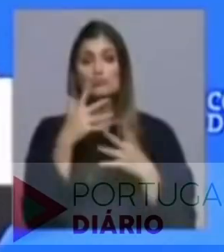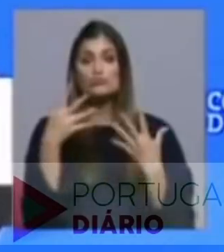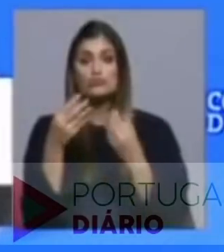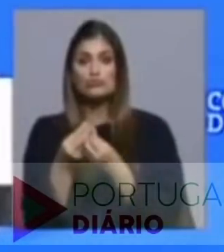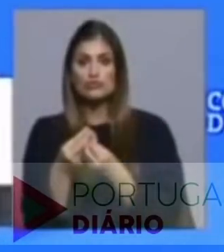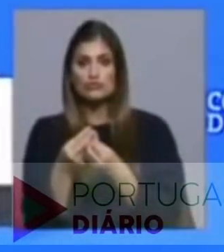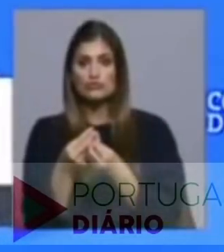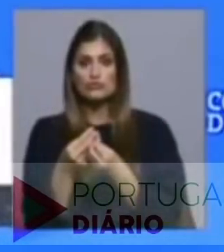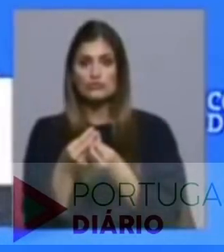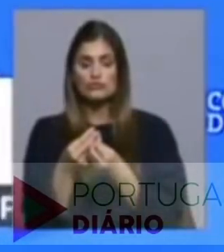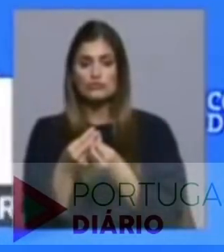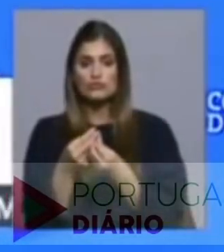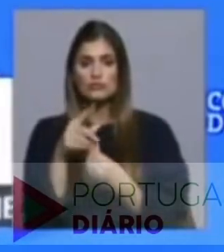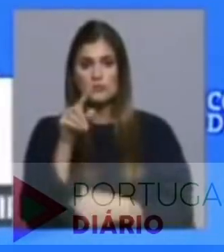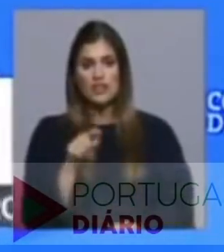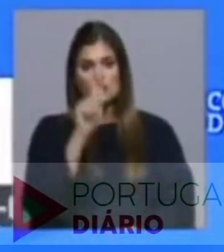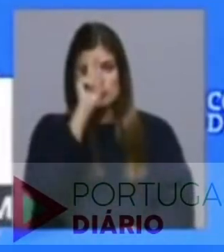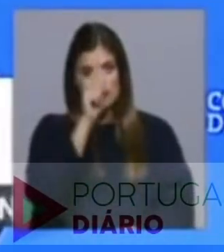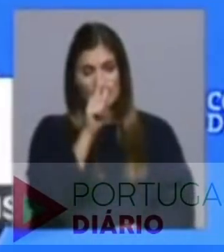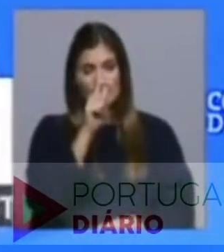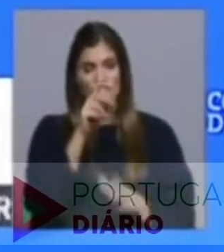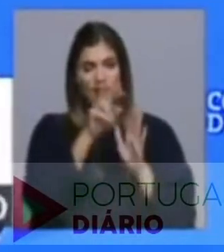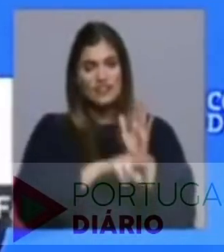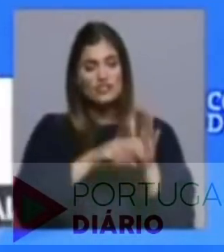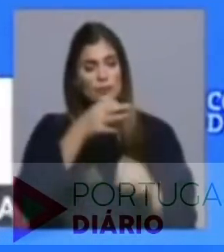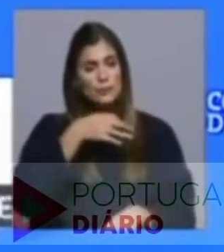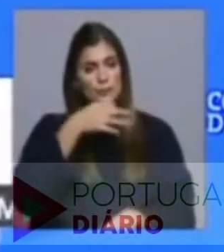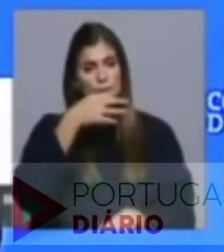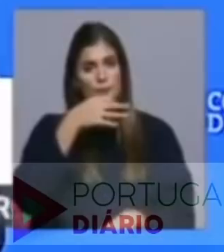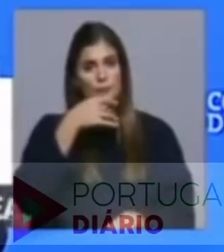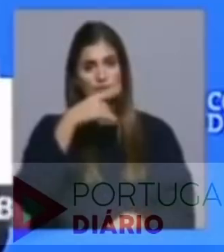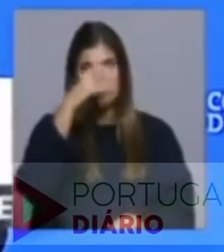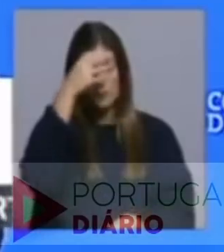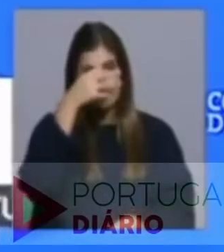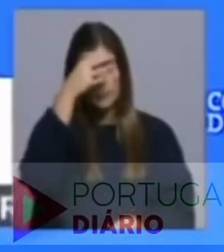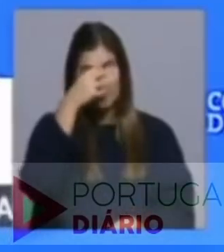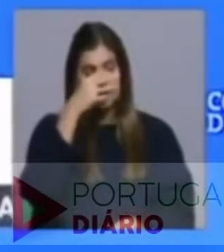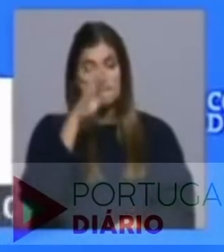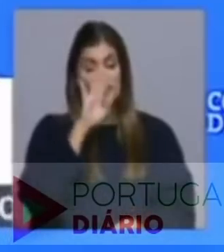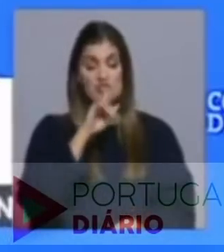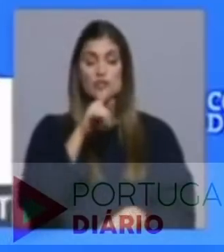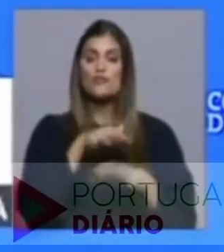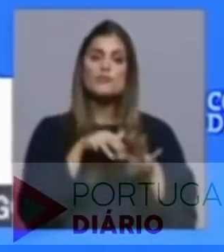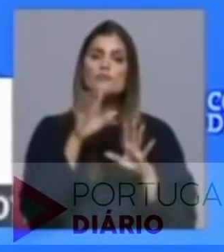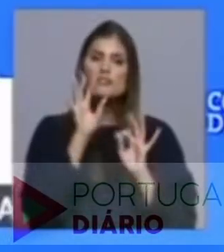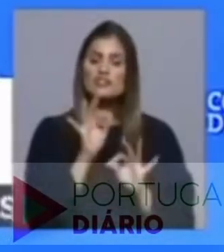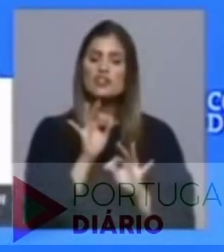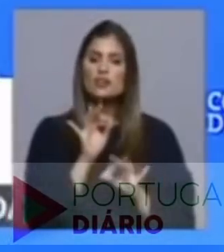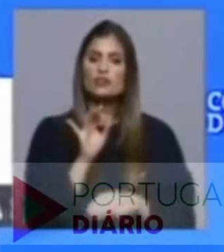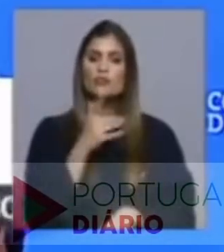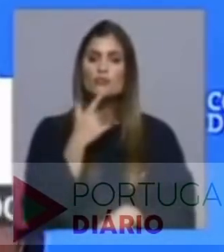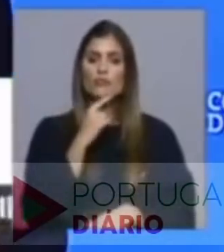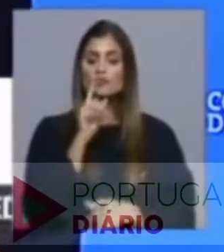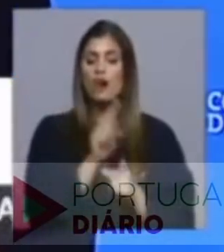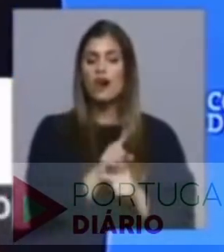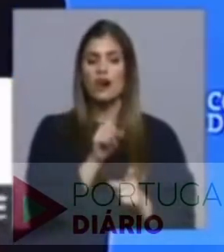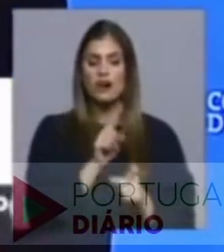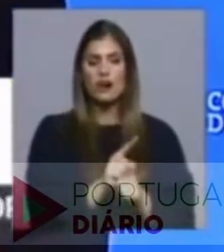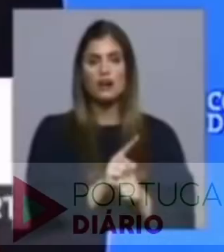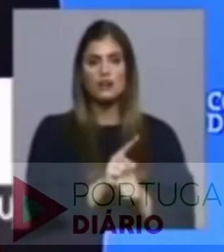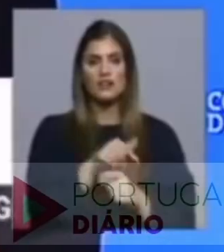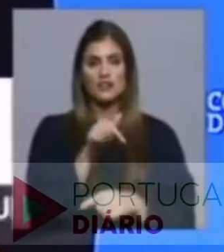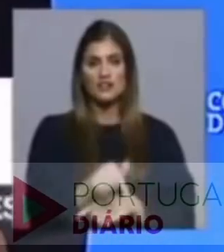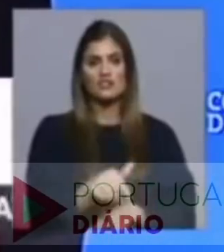cumprimento escrupuloso das regras. Se assim não for, não só não vamos poder manter-nos